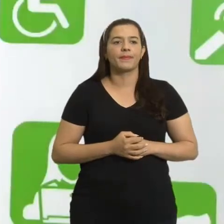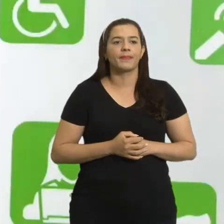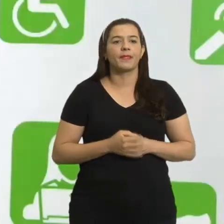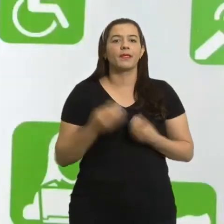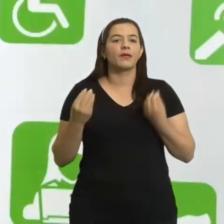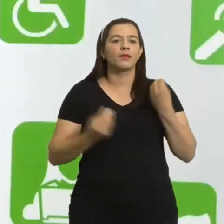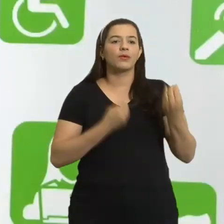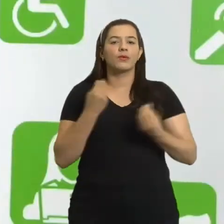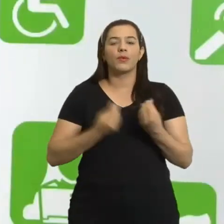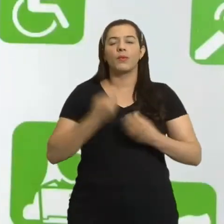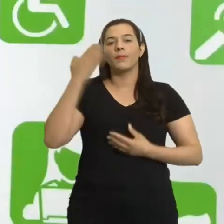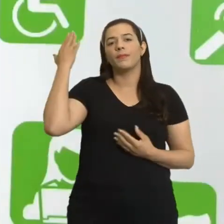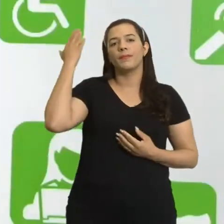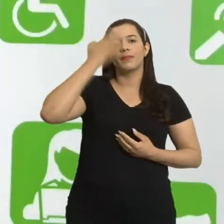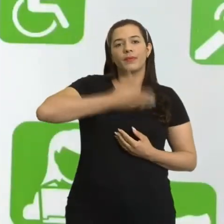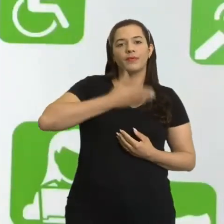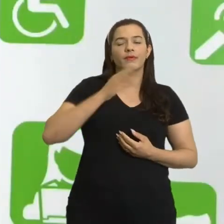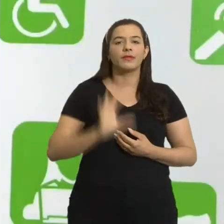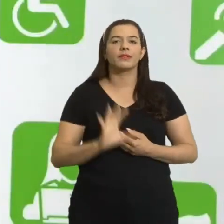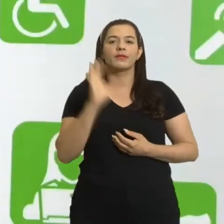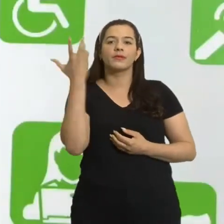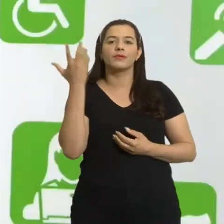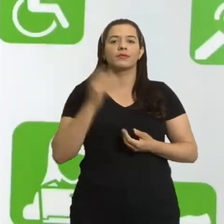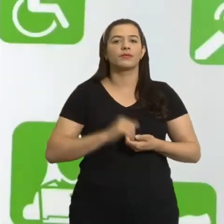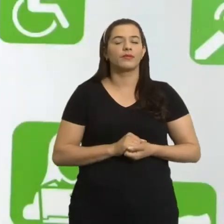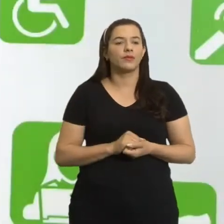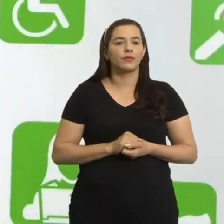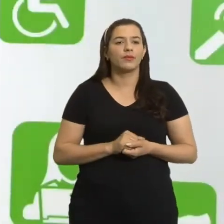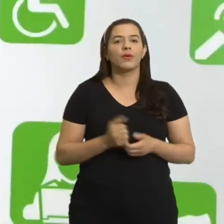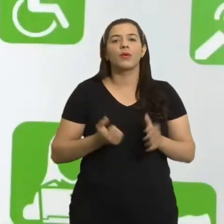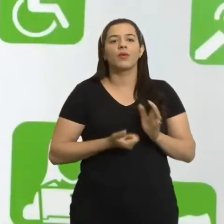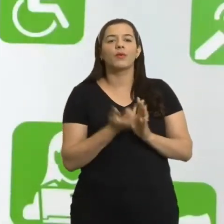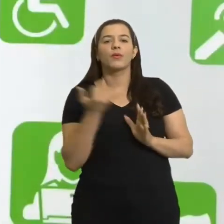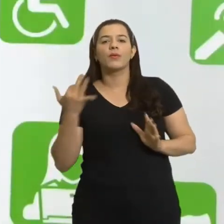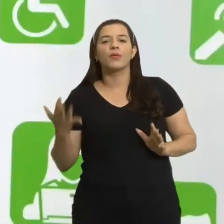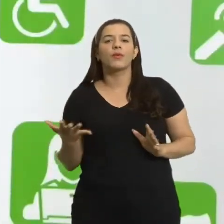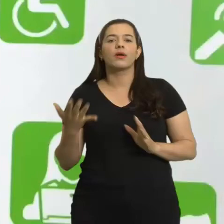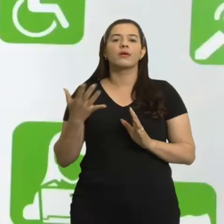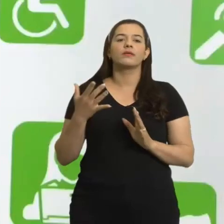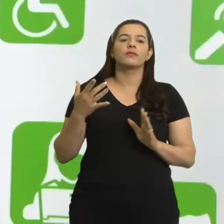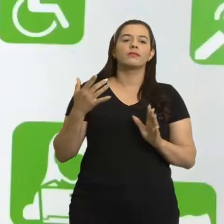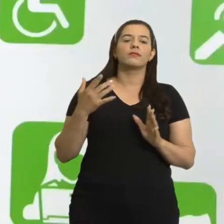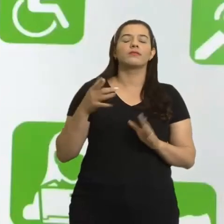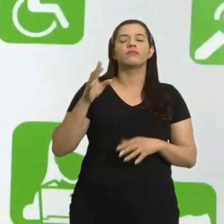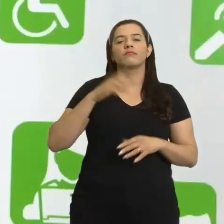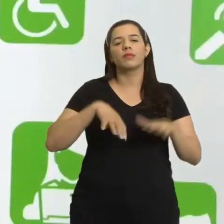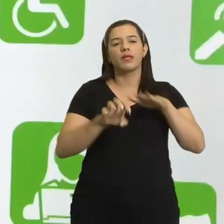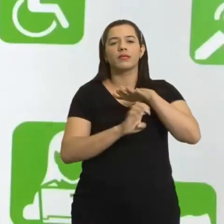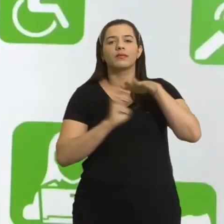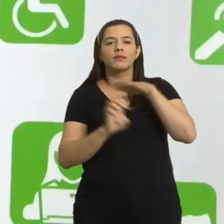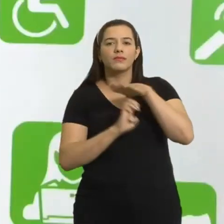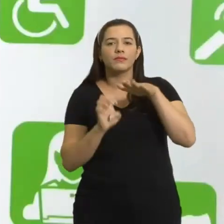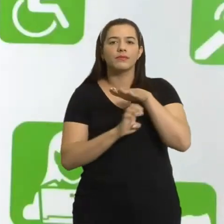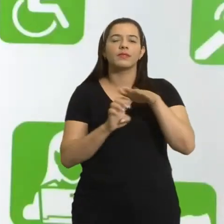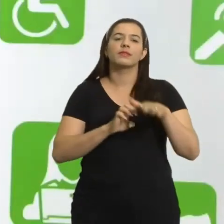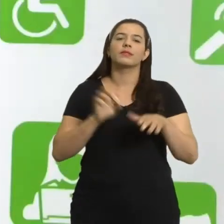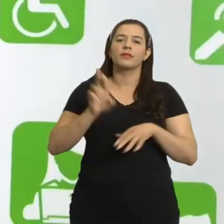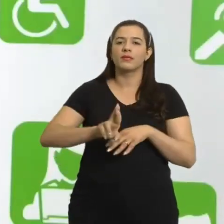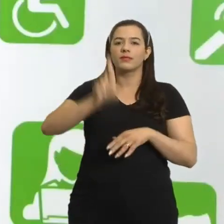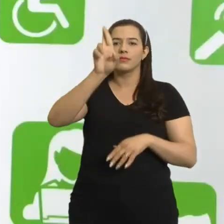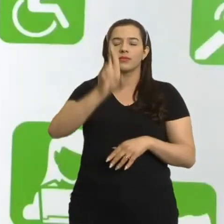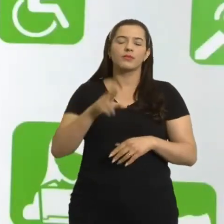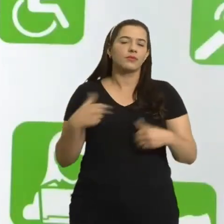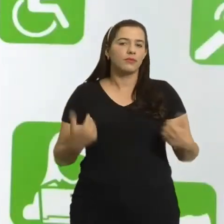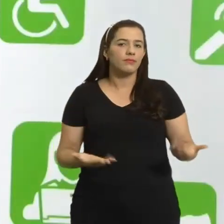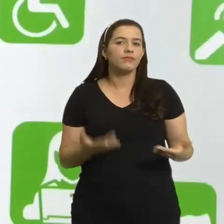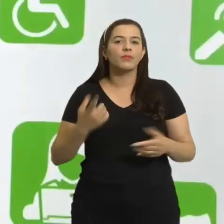como comprovar que isso aconteceu, quais as empresas que são responsáveis por isso. Então esse